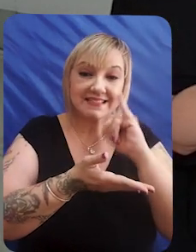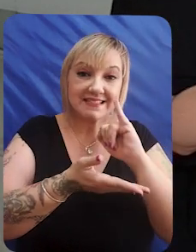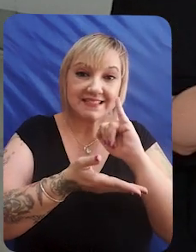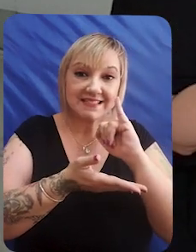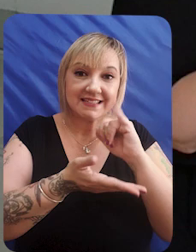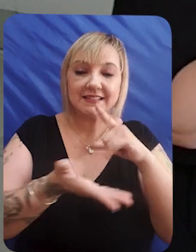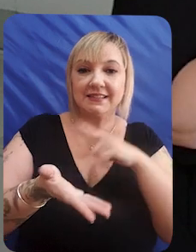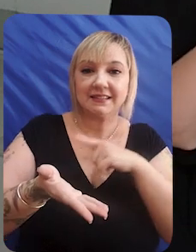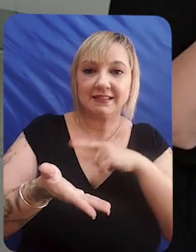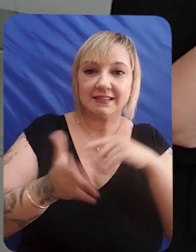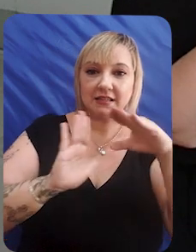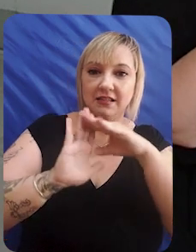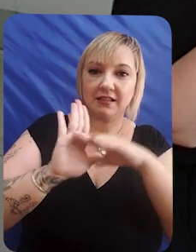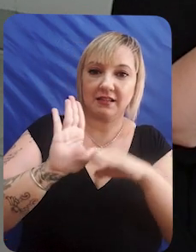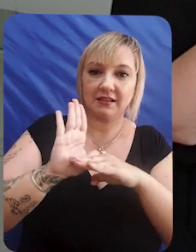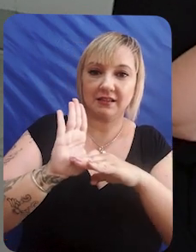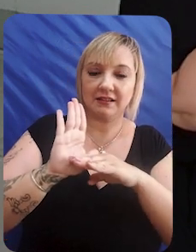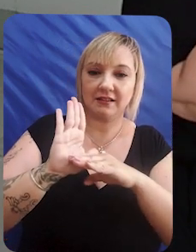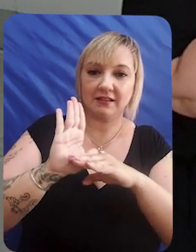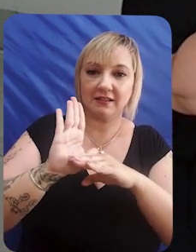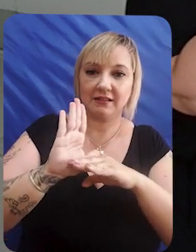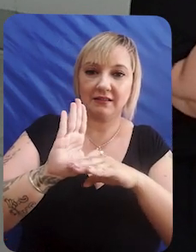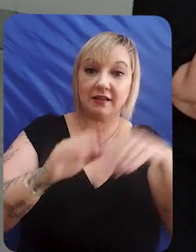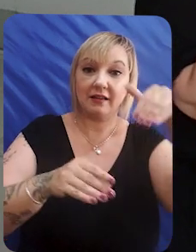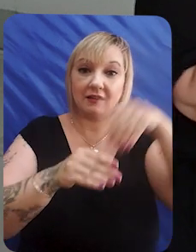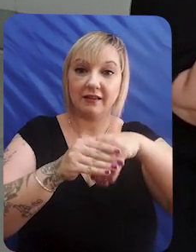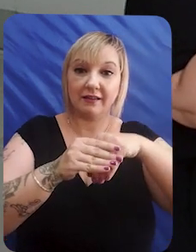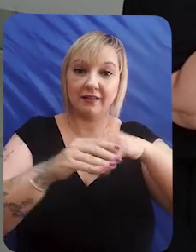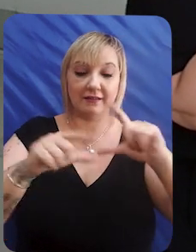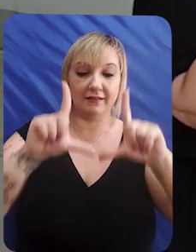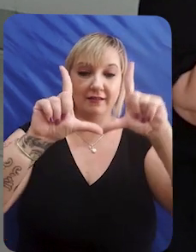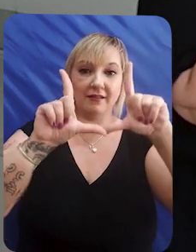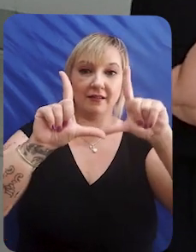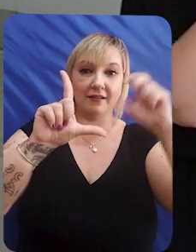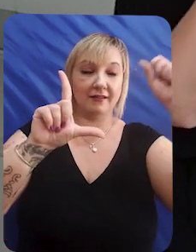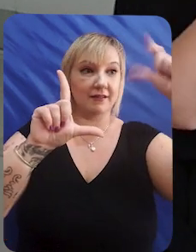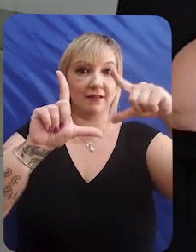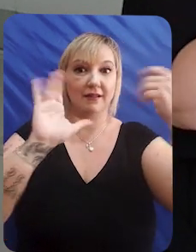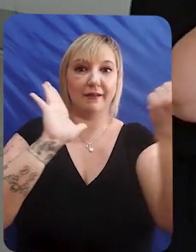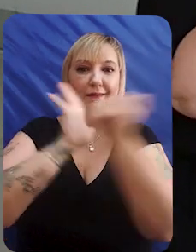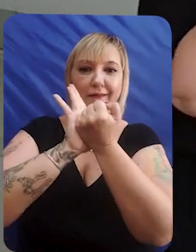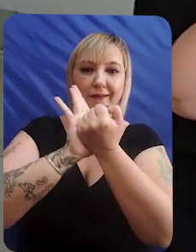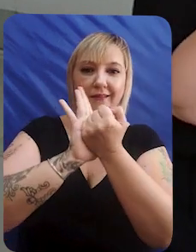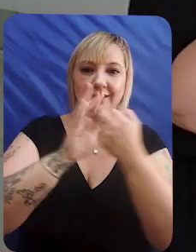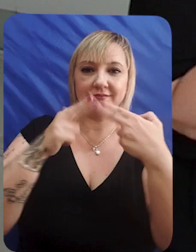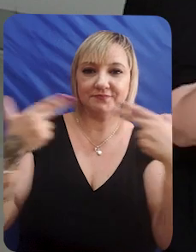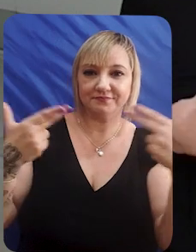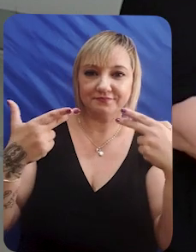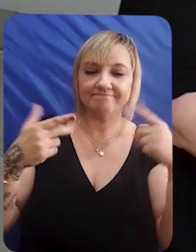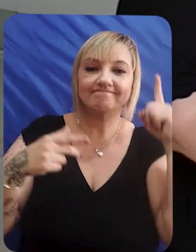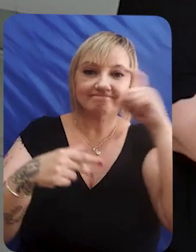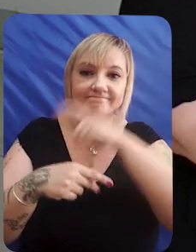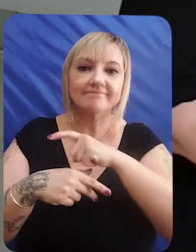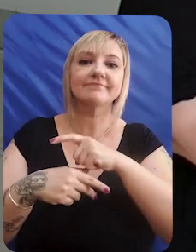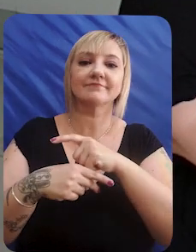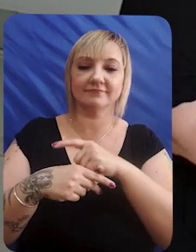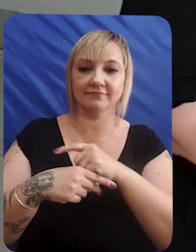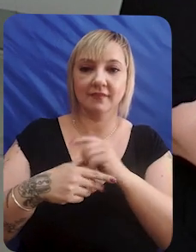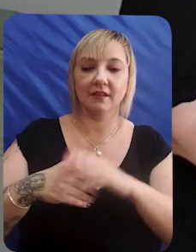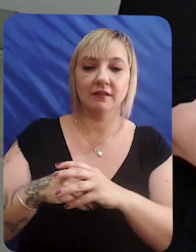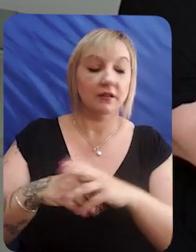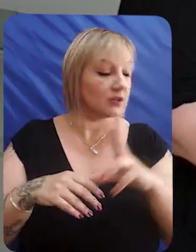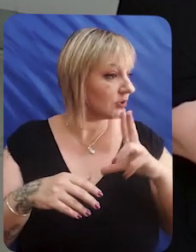tem a programação eleitoral, eles colocam bem em cima a logo do partido, né? Então dificulta